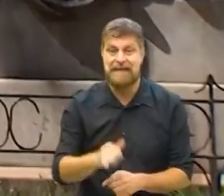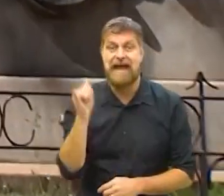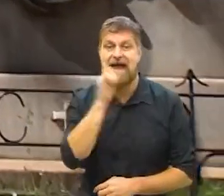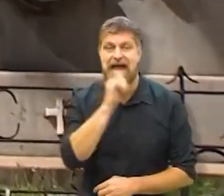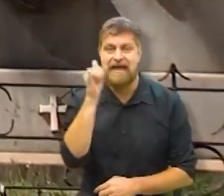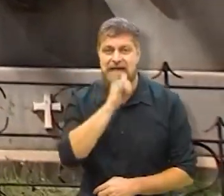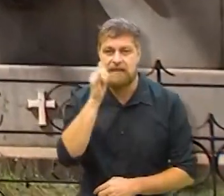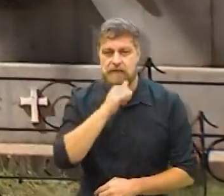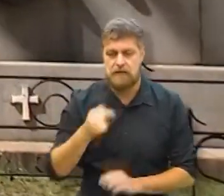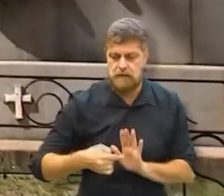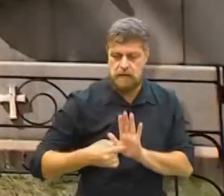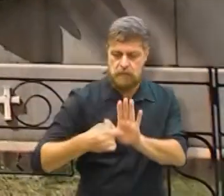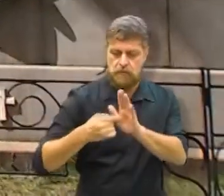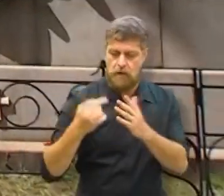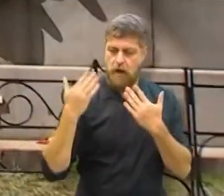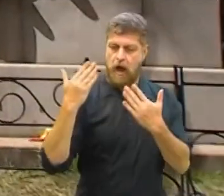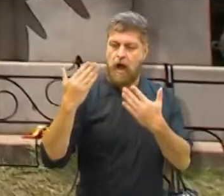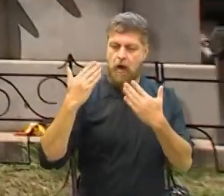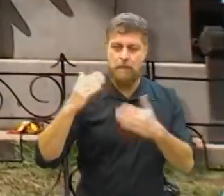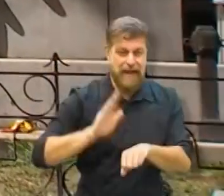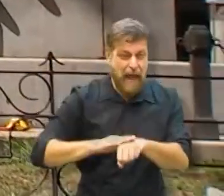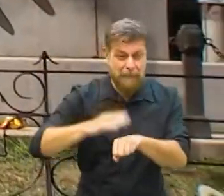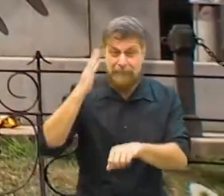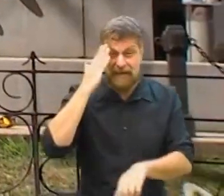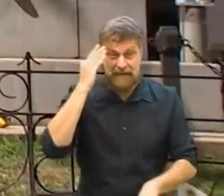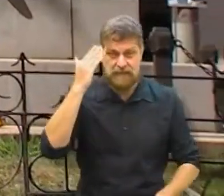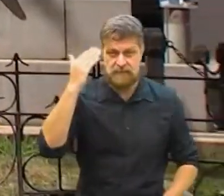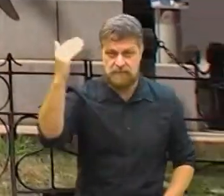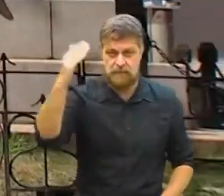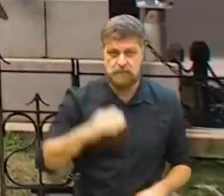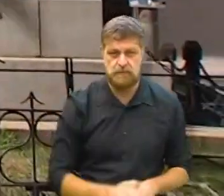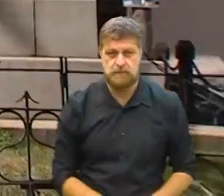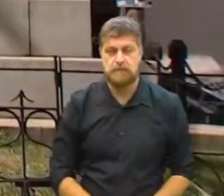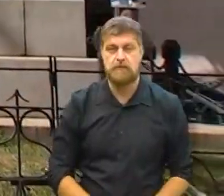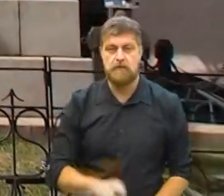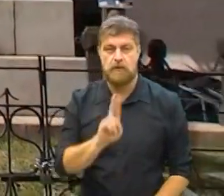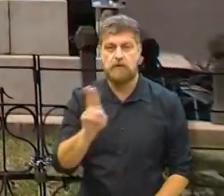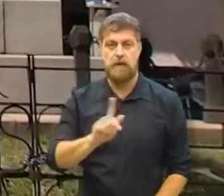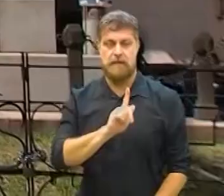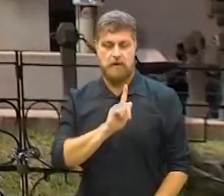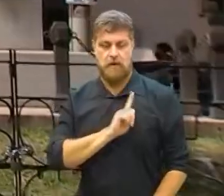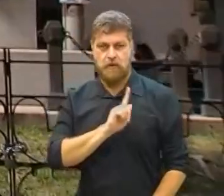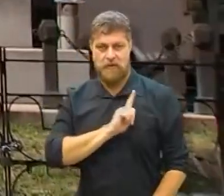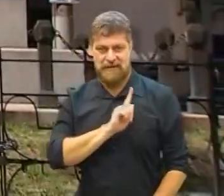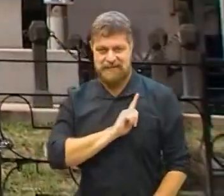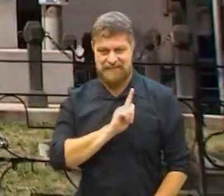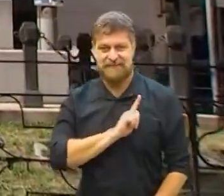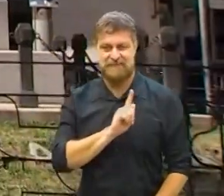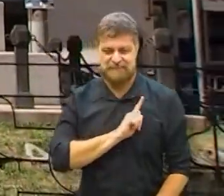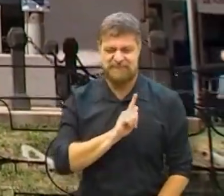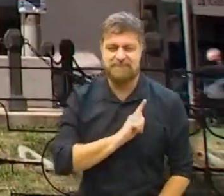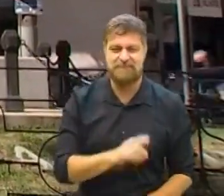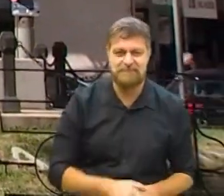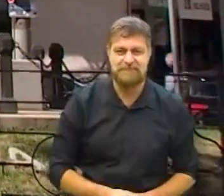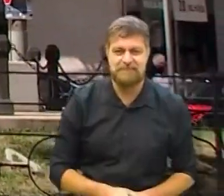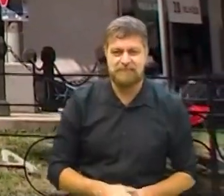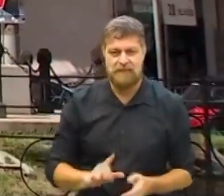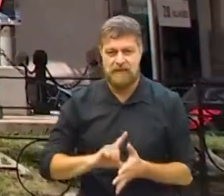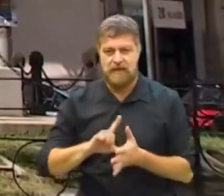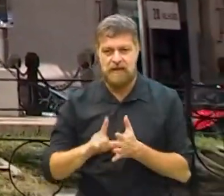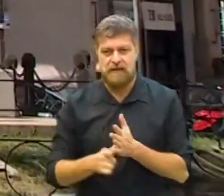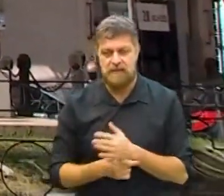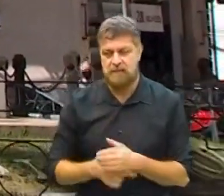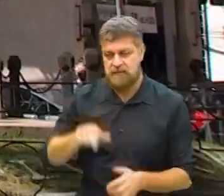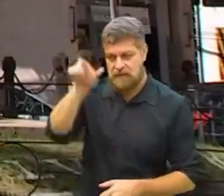estreou em Milão, na Itália, a ópera mais conhecida de Carlos Gomes, a ópera O Guarani. Bom, a partir